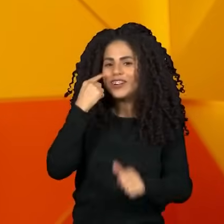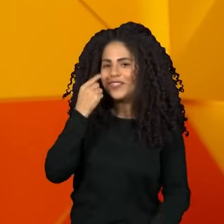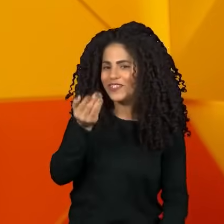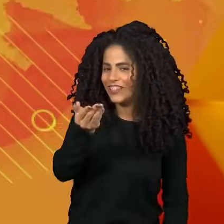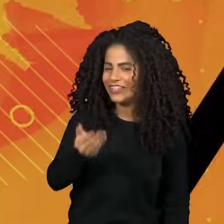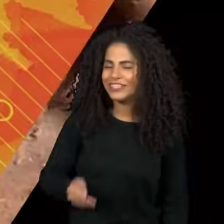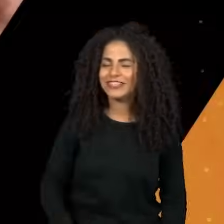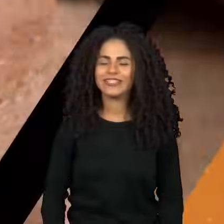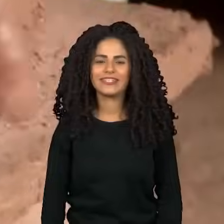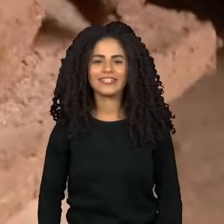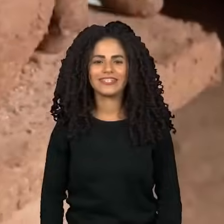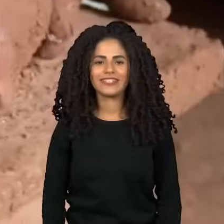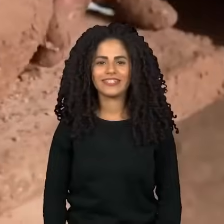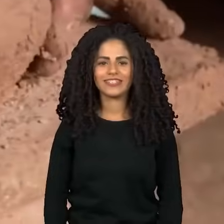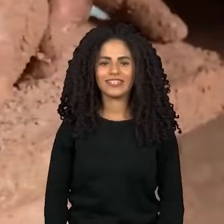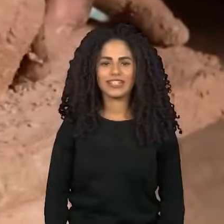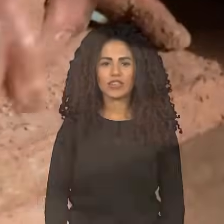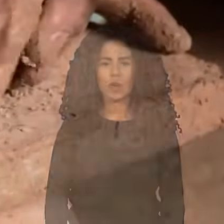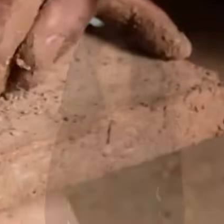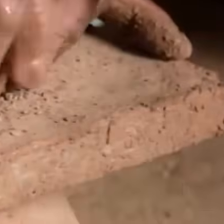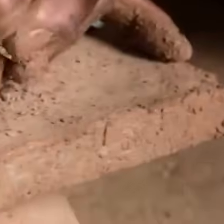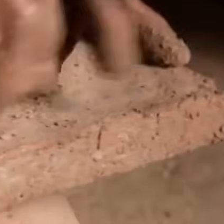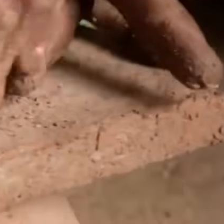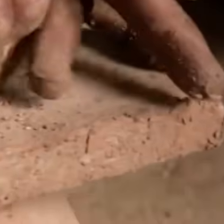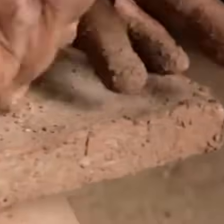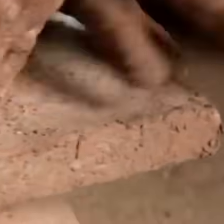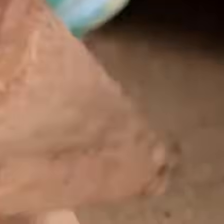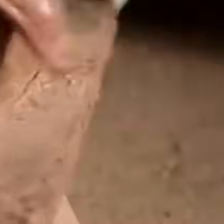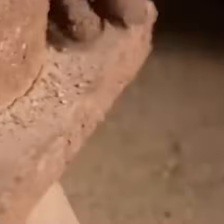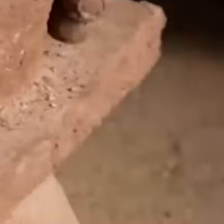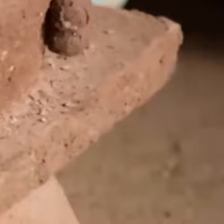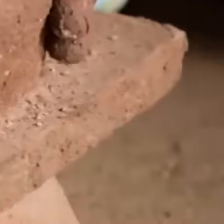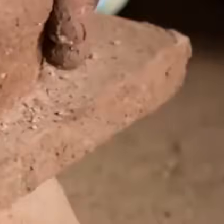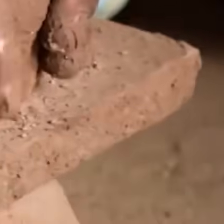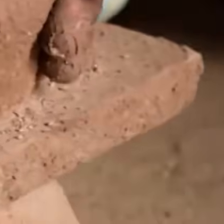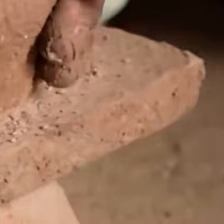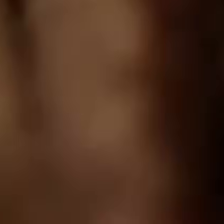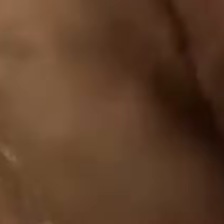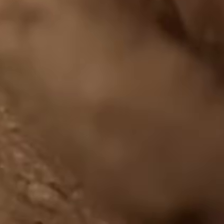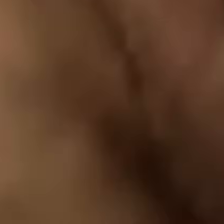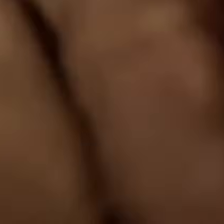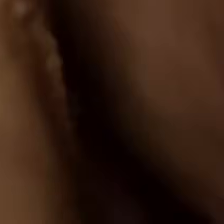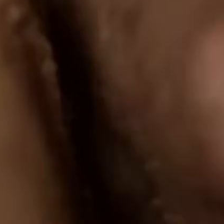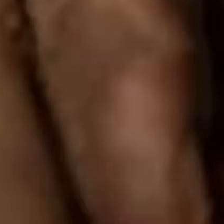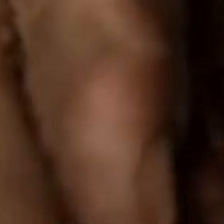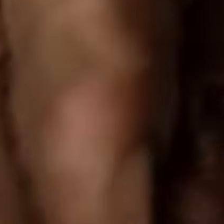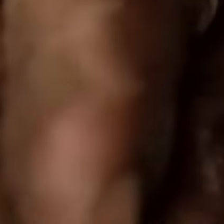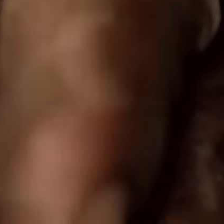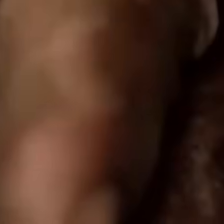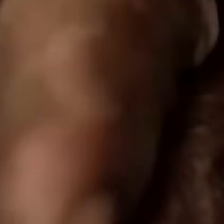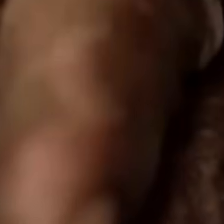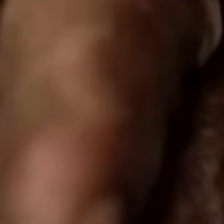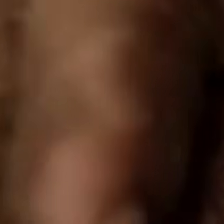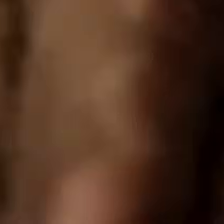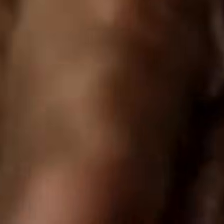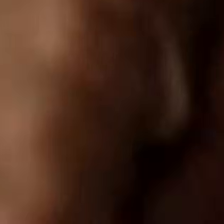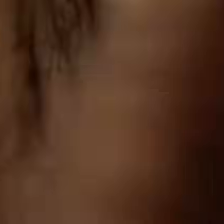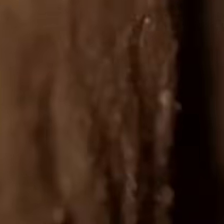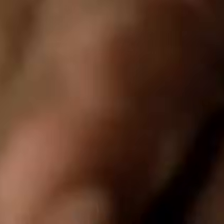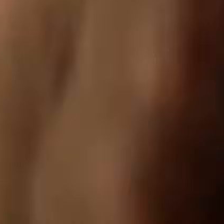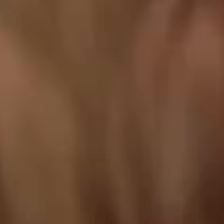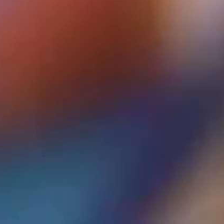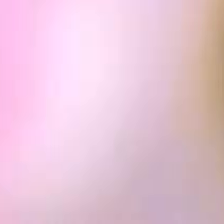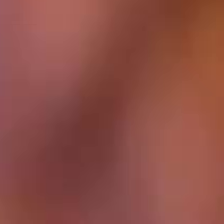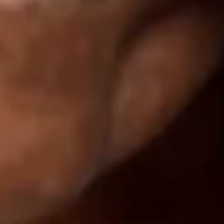olhada. Chegou do nacador, do queimador de louça, quando o vento bate, balança a